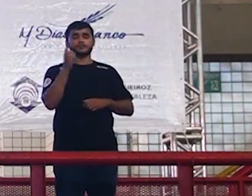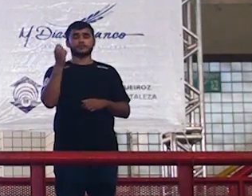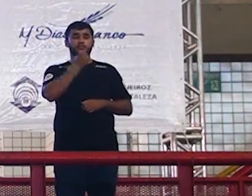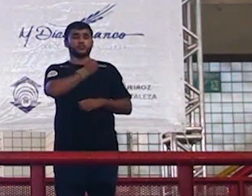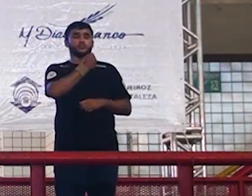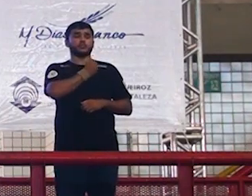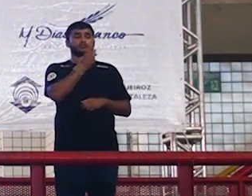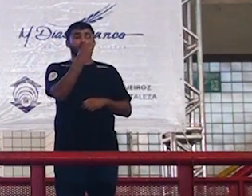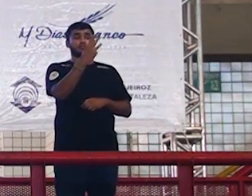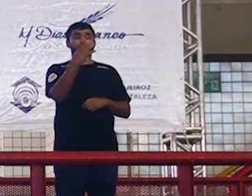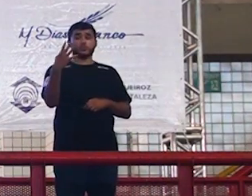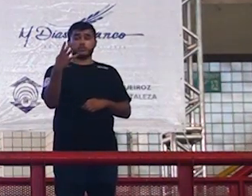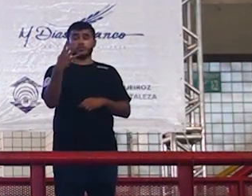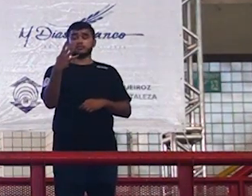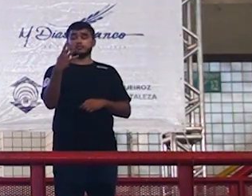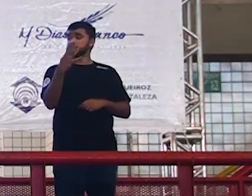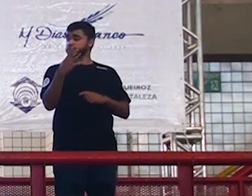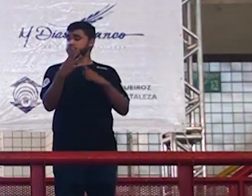página 34,